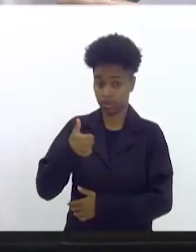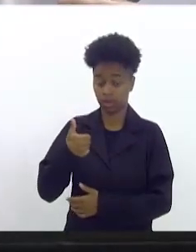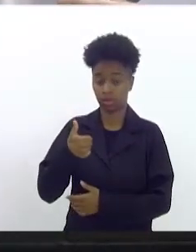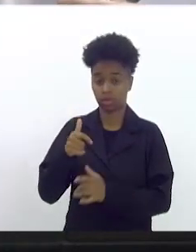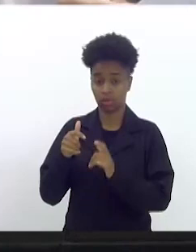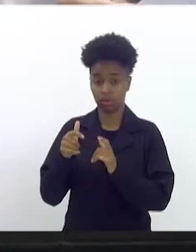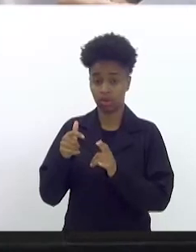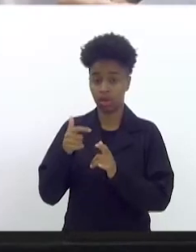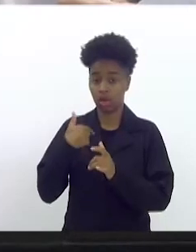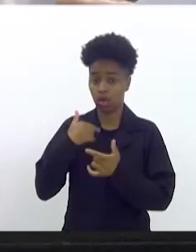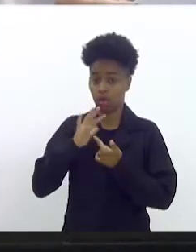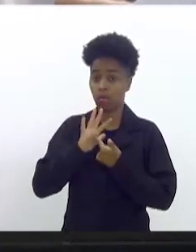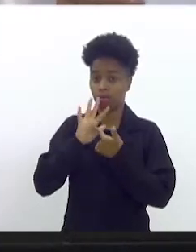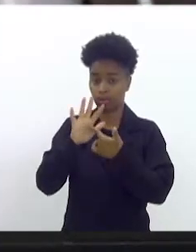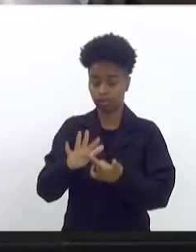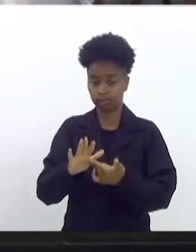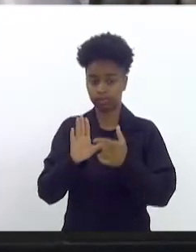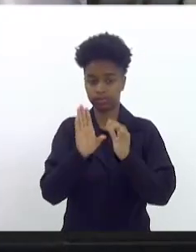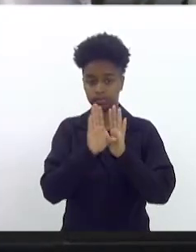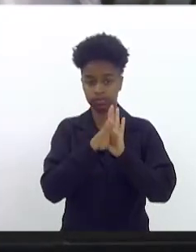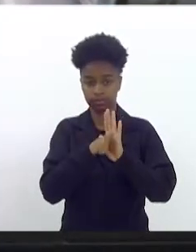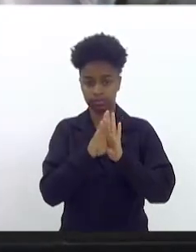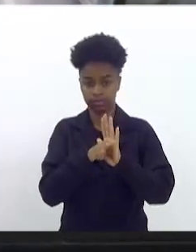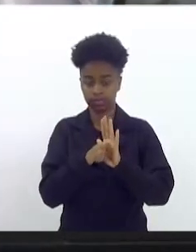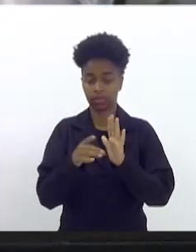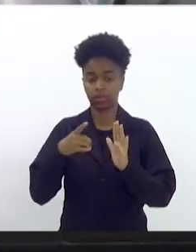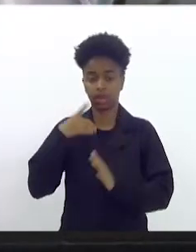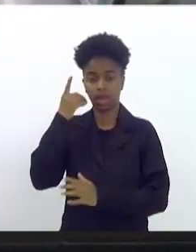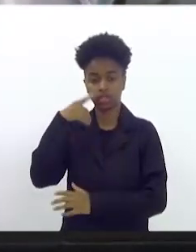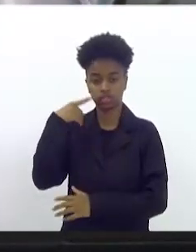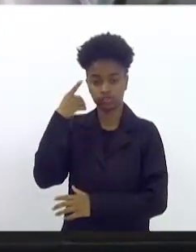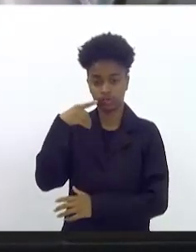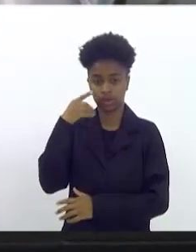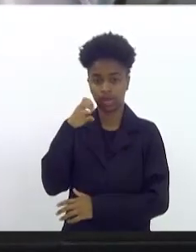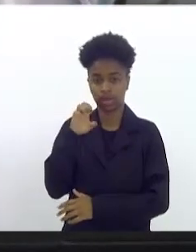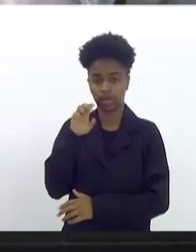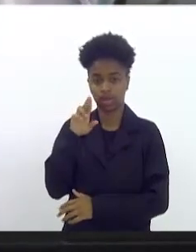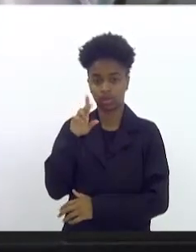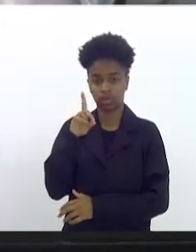uma definição que foi tratada por um advogado, Eduardo